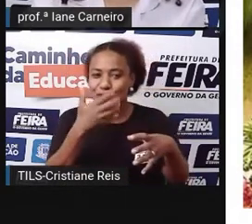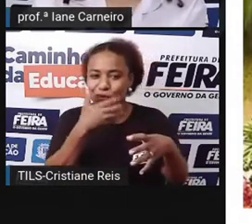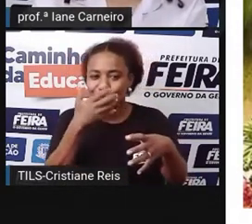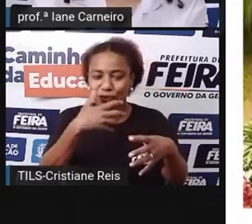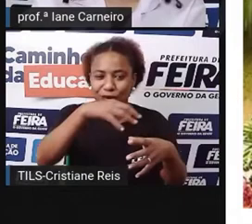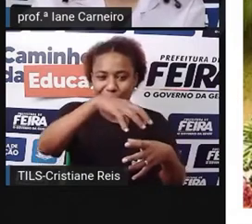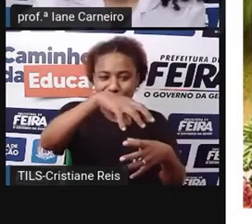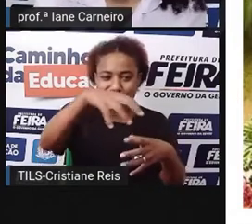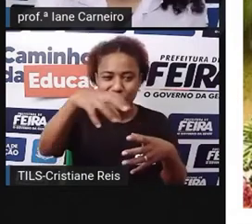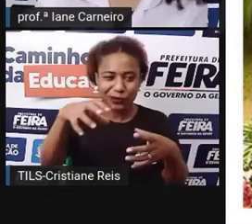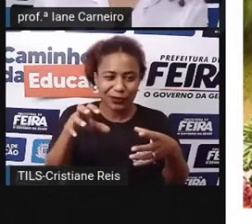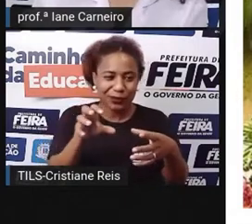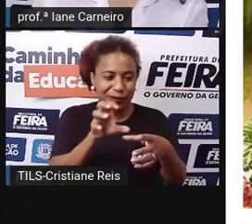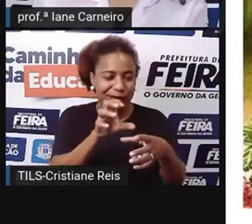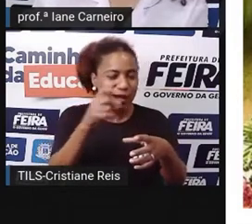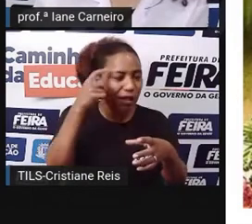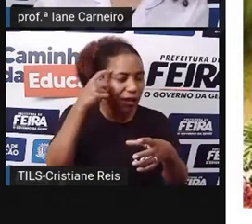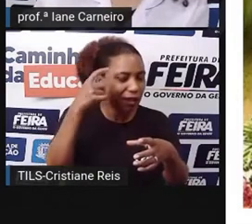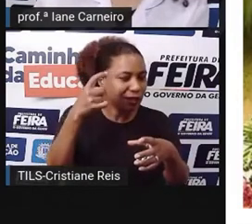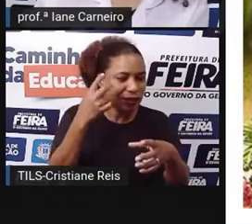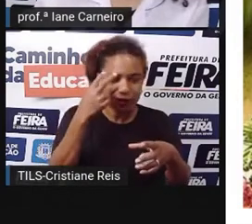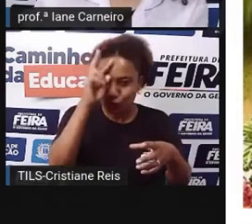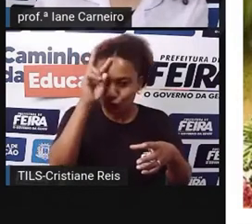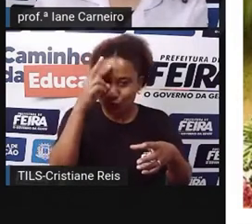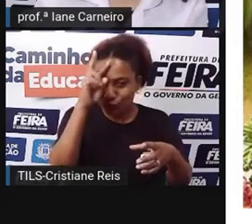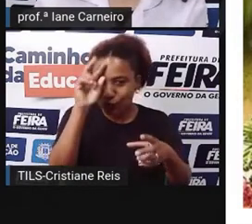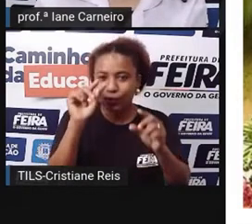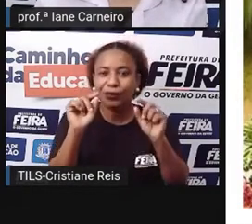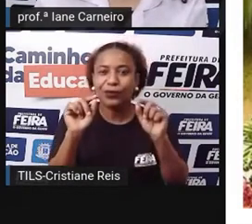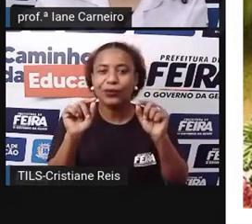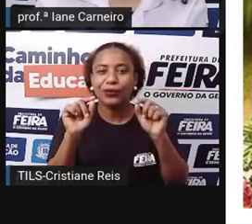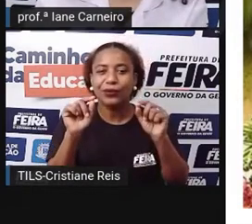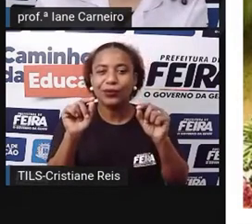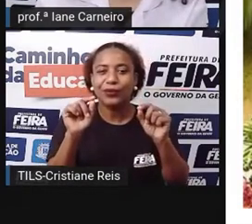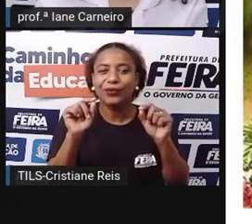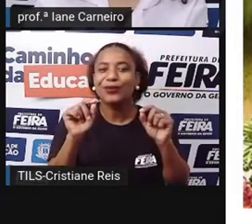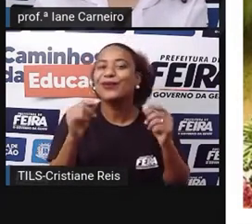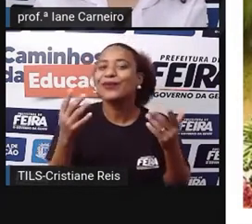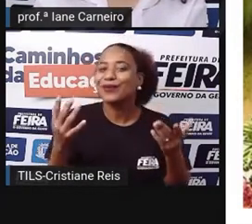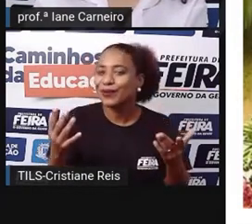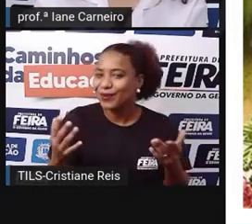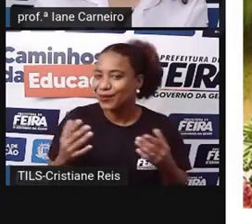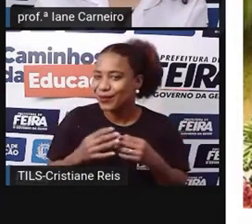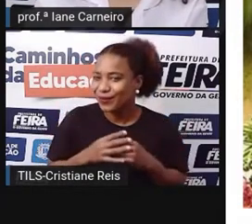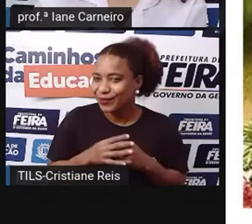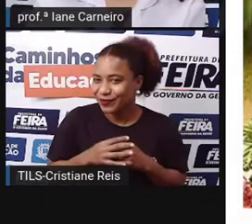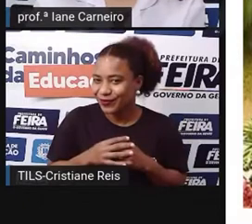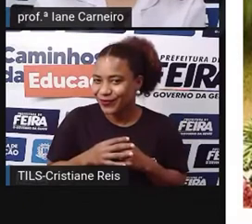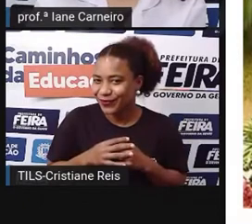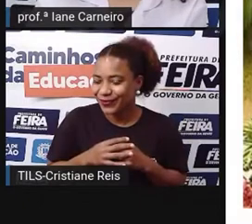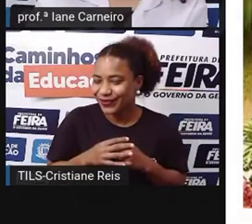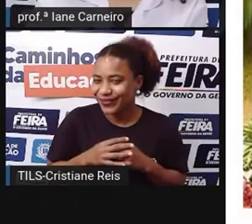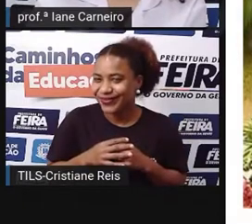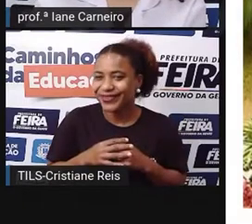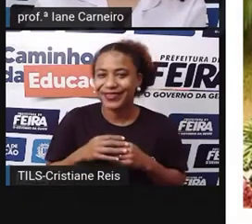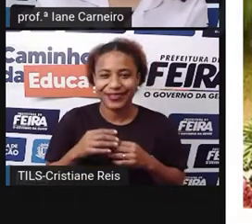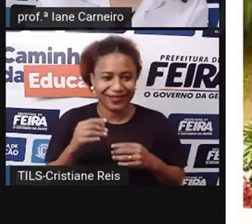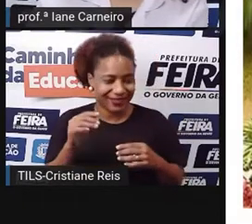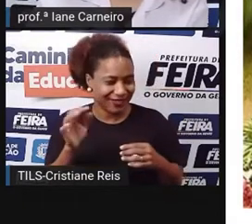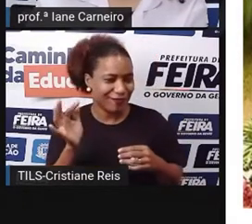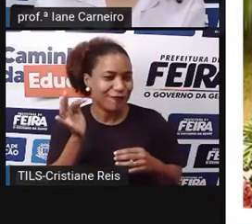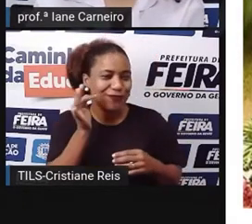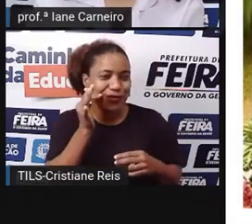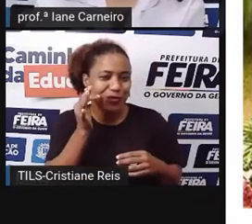frutas deliciosas. E aí a Pró perguntou qual era o conto. E aí eu mostrei a dica, né? Que